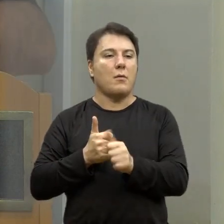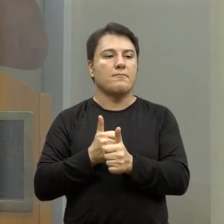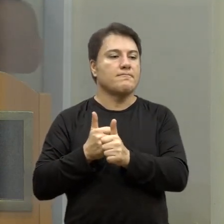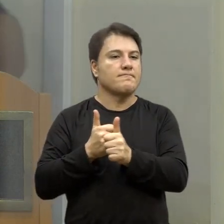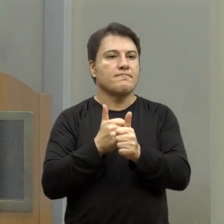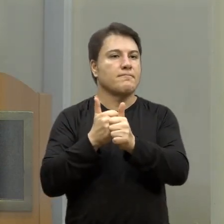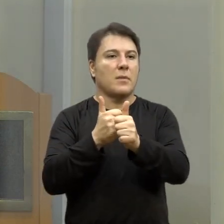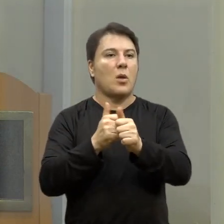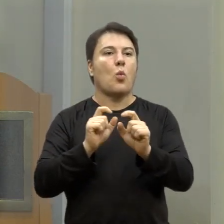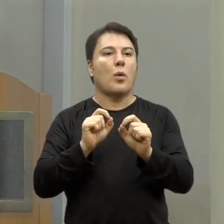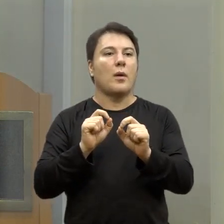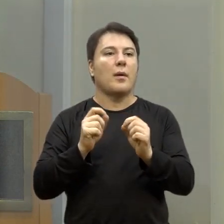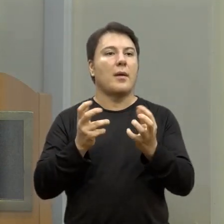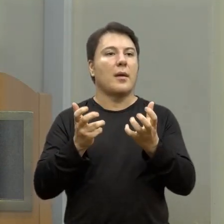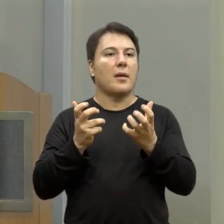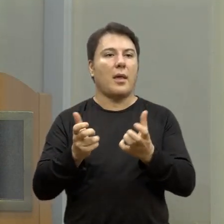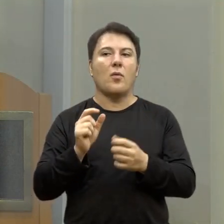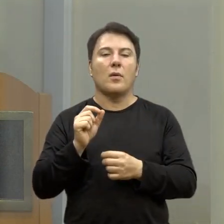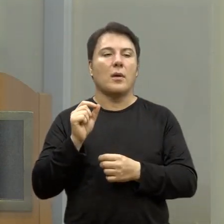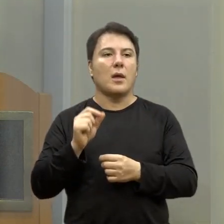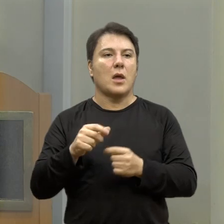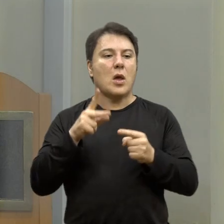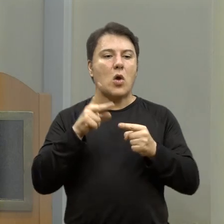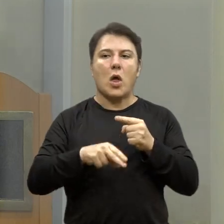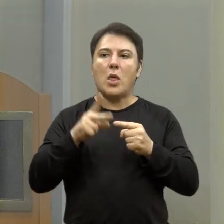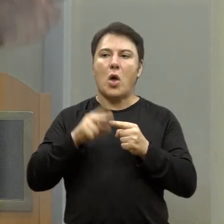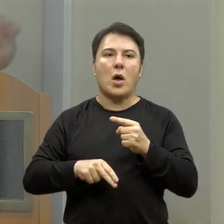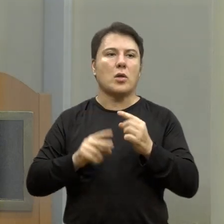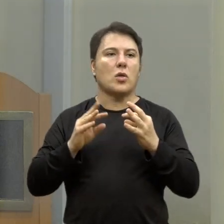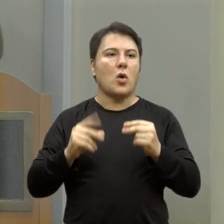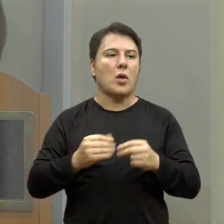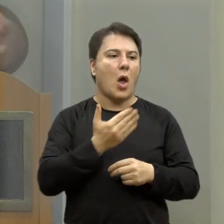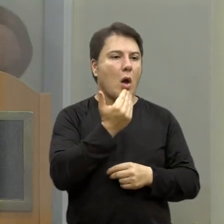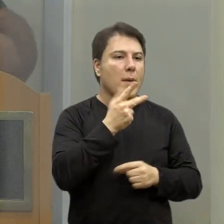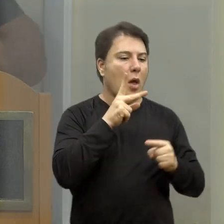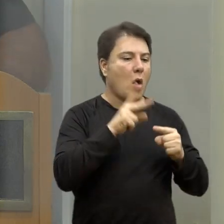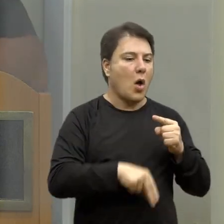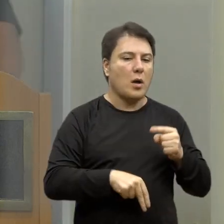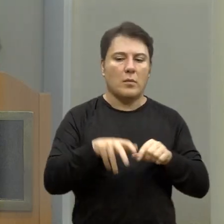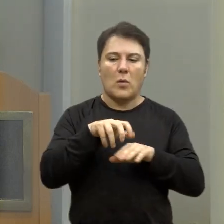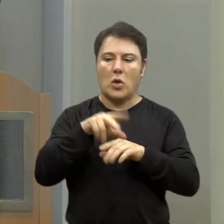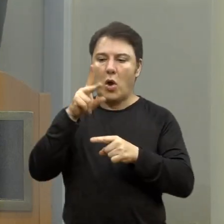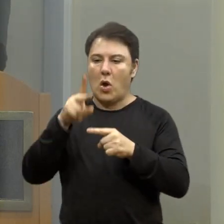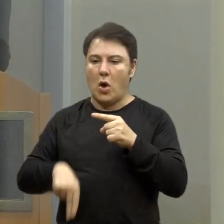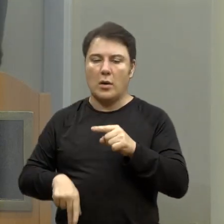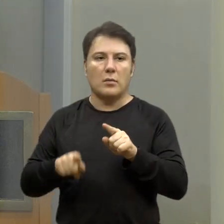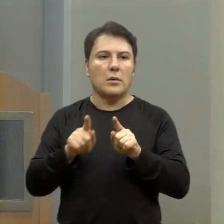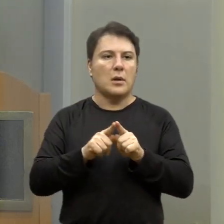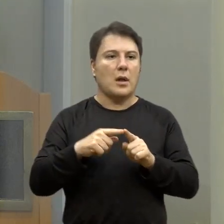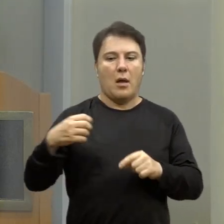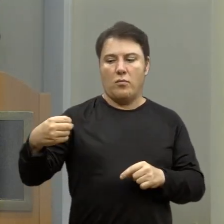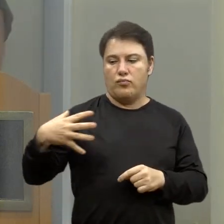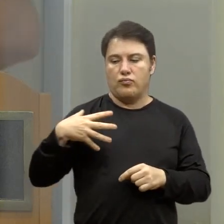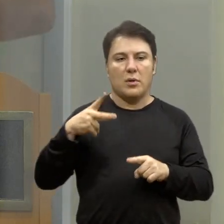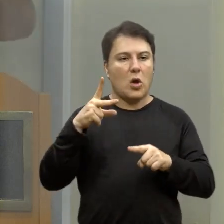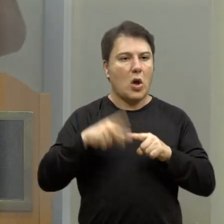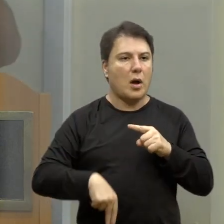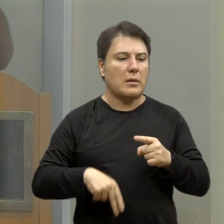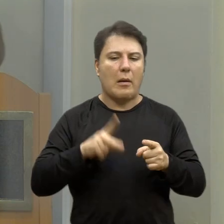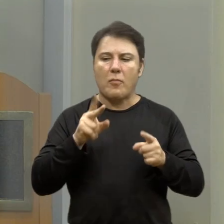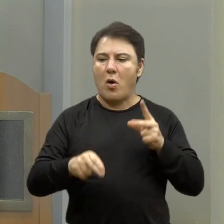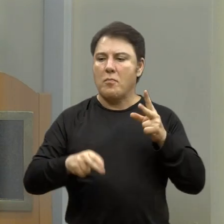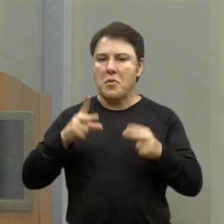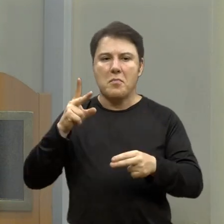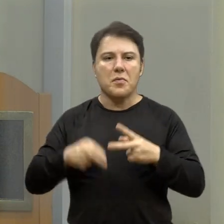essa obsessão de querer cortar de tudo, de todos, e corta da merenda, e corta do transporte, e corta do raio-x, e corta disso, e